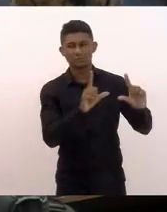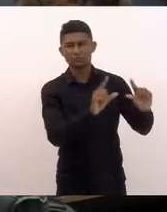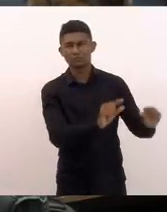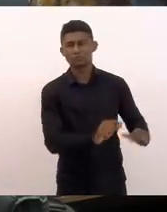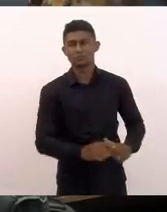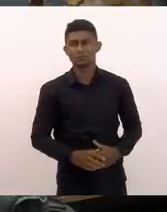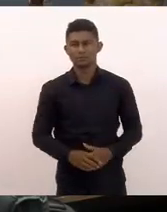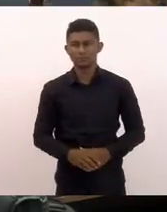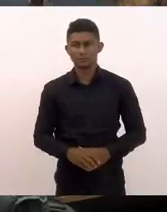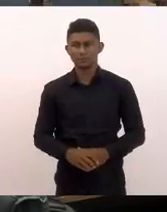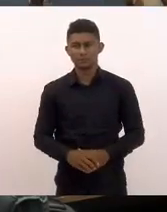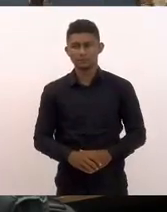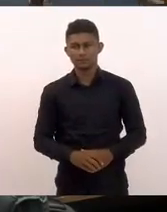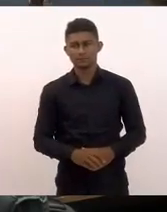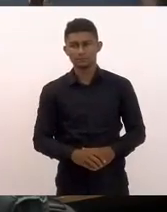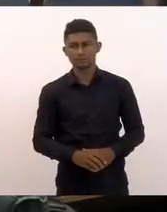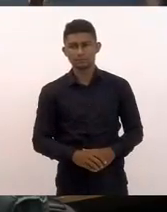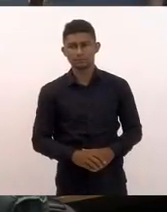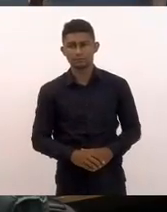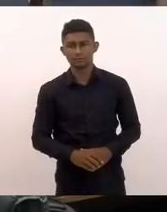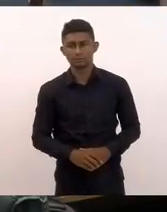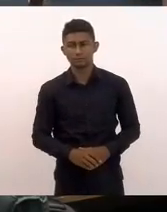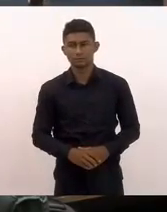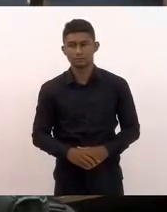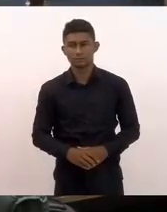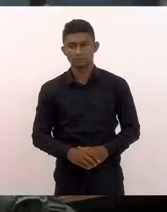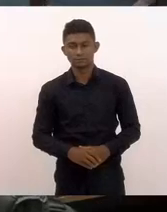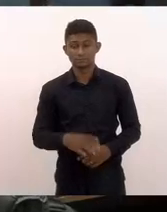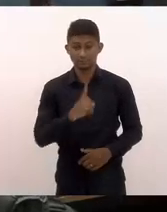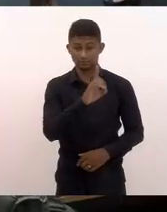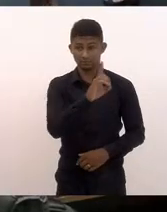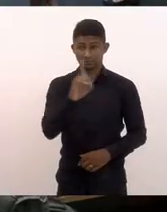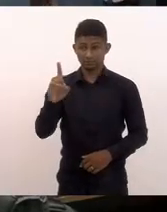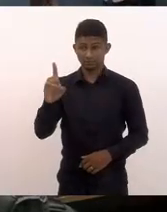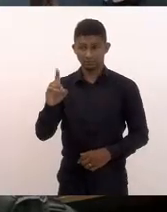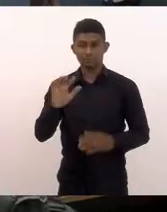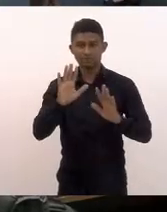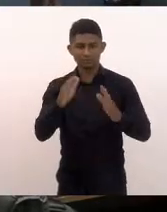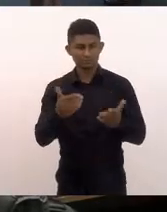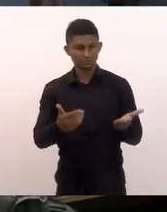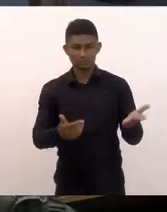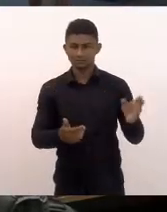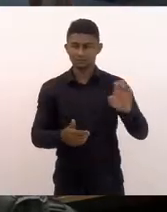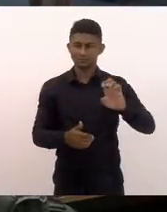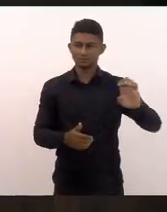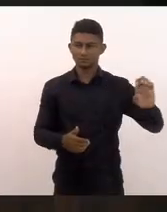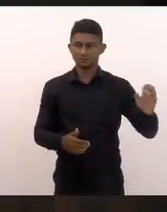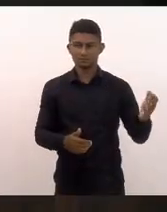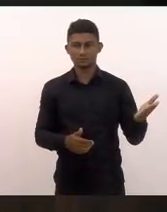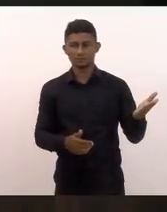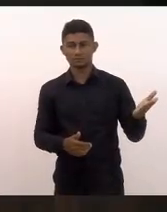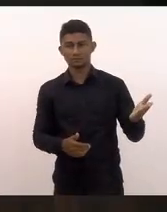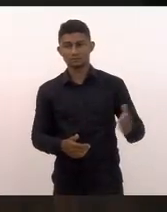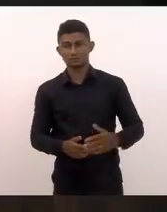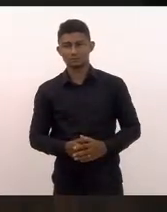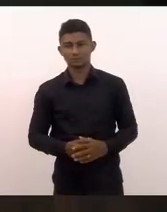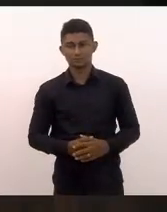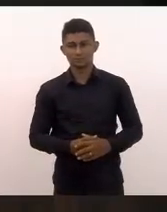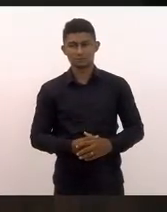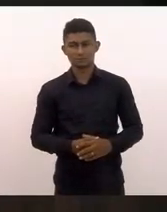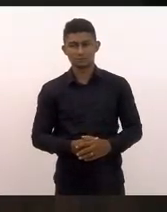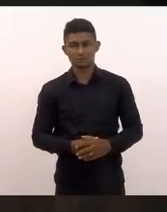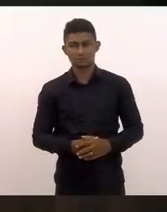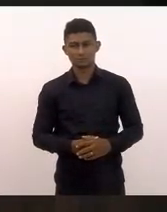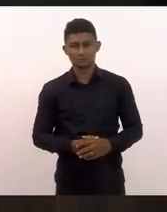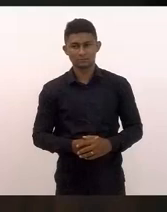não. Da direita de quem agora olha vem para o microfone. Mas é a esquerda de quem está no plenário e olha para a